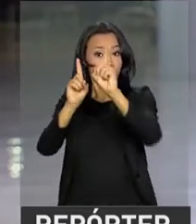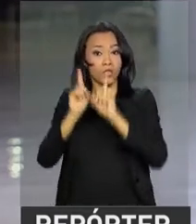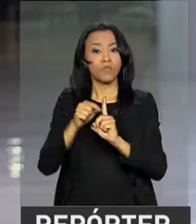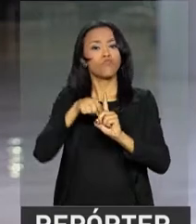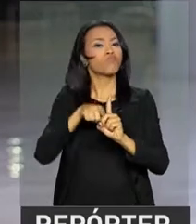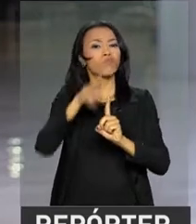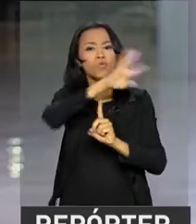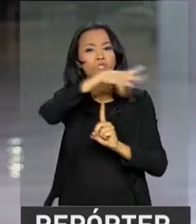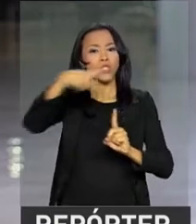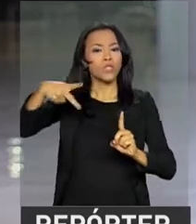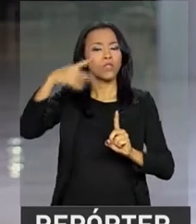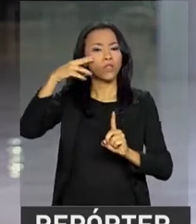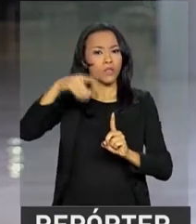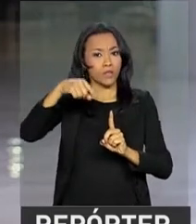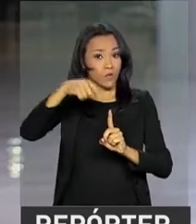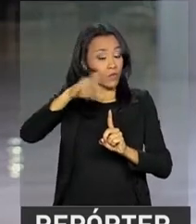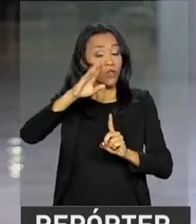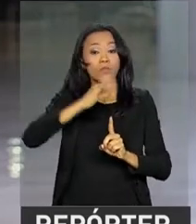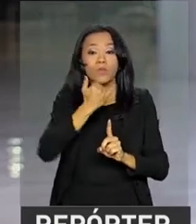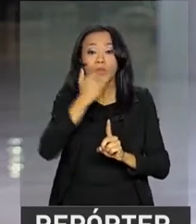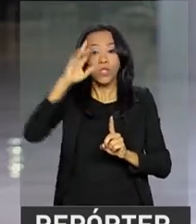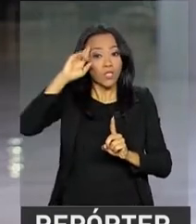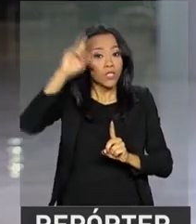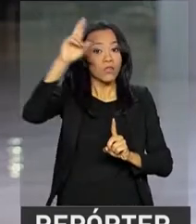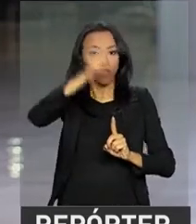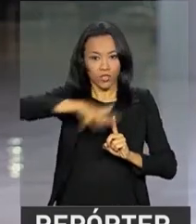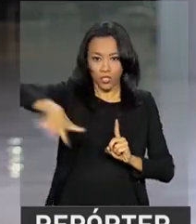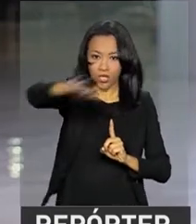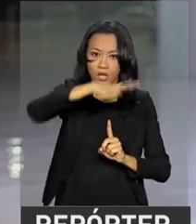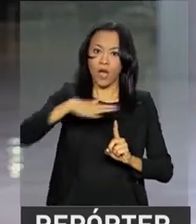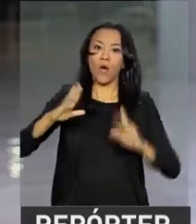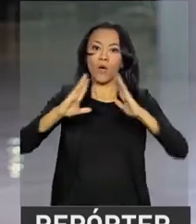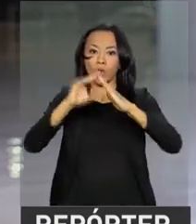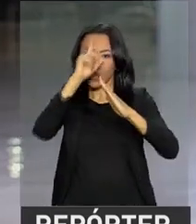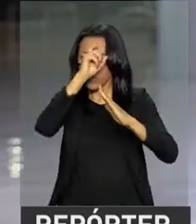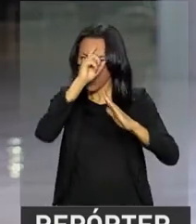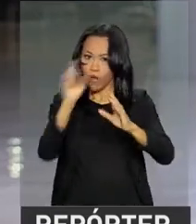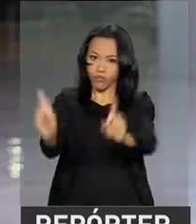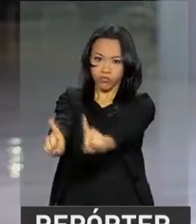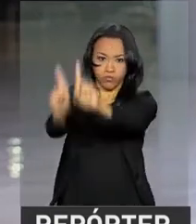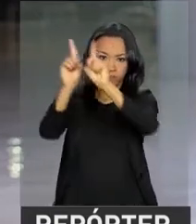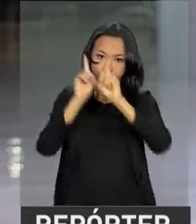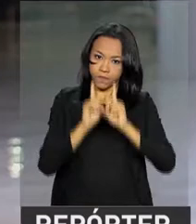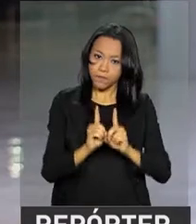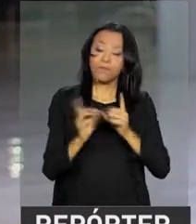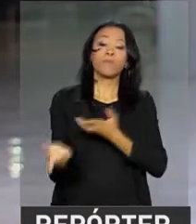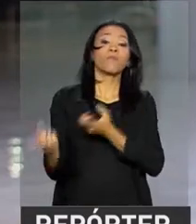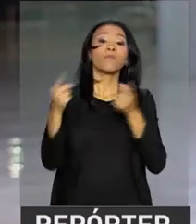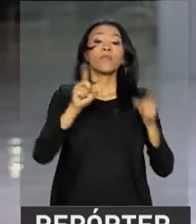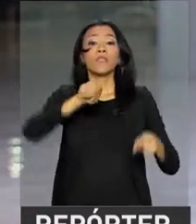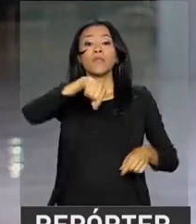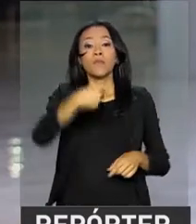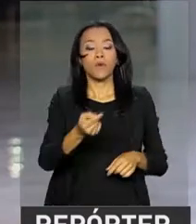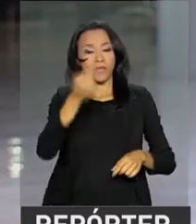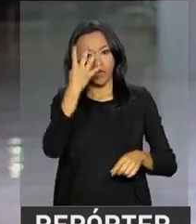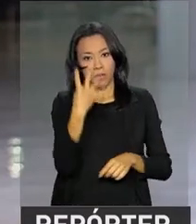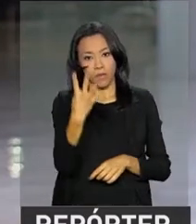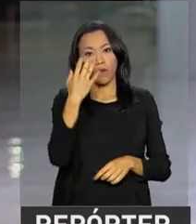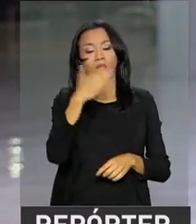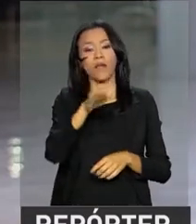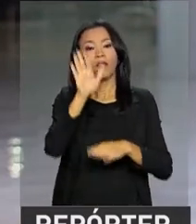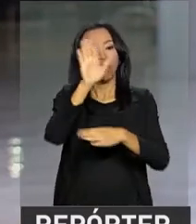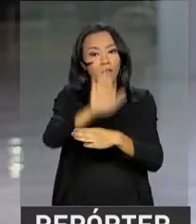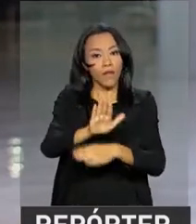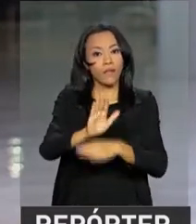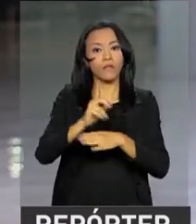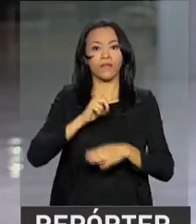de barretos no estado de são paulo henrique prata às quatro e meia da tarde michel temer recebe o governador do rio